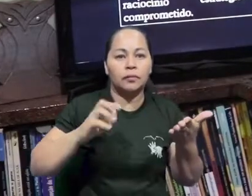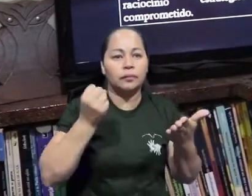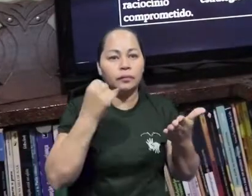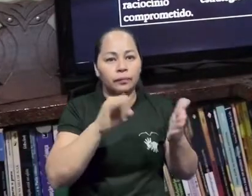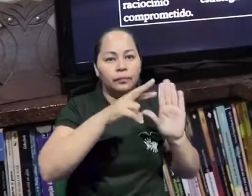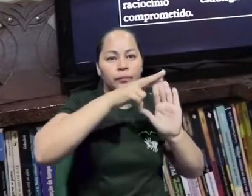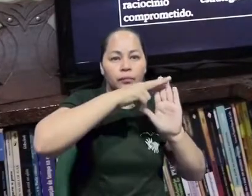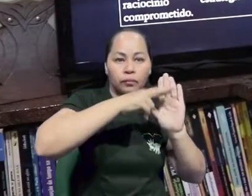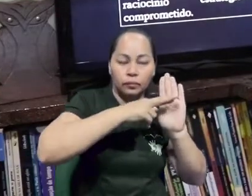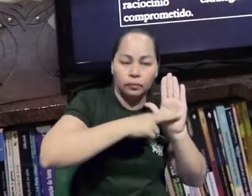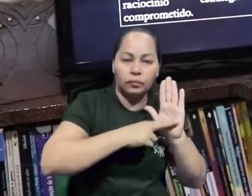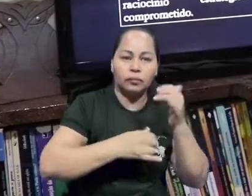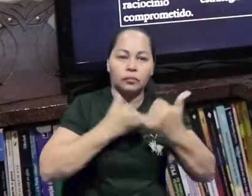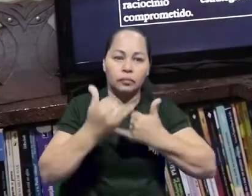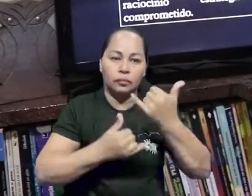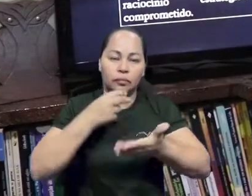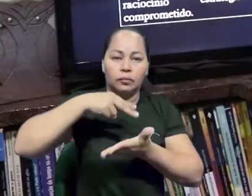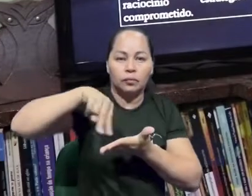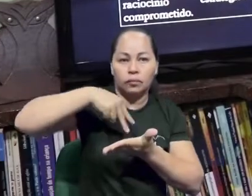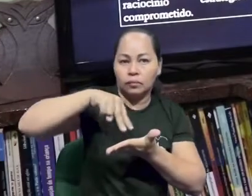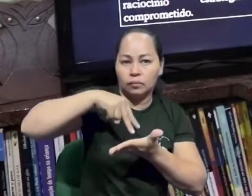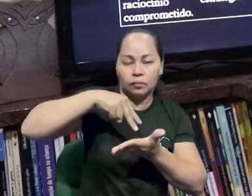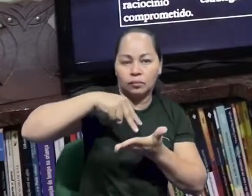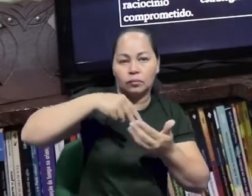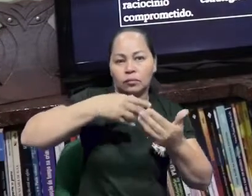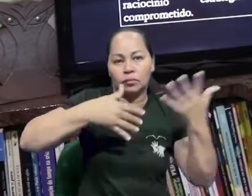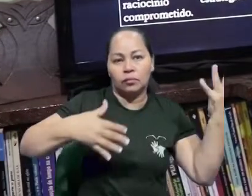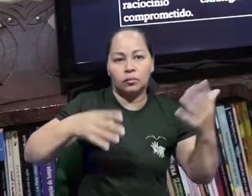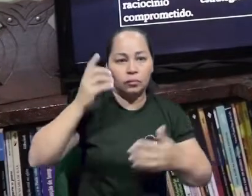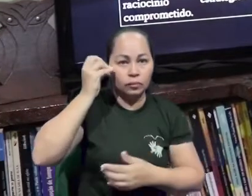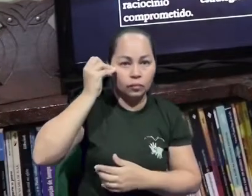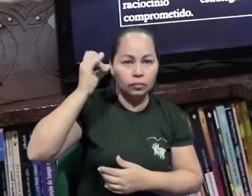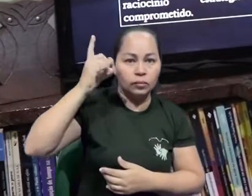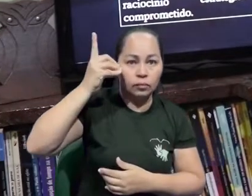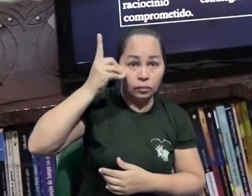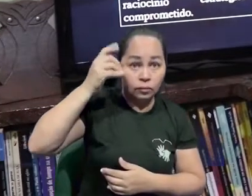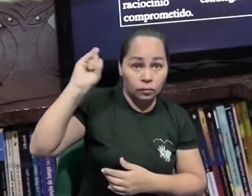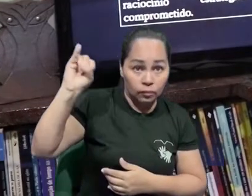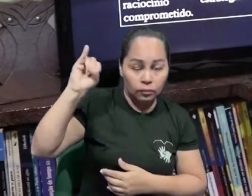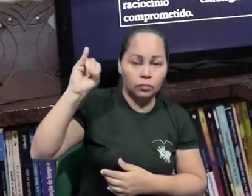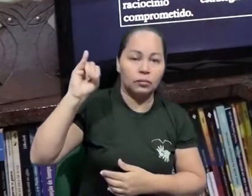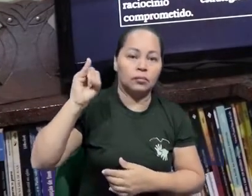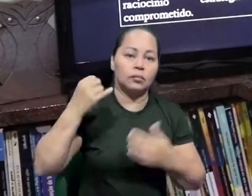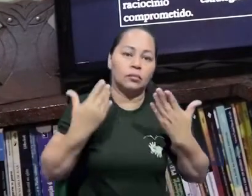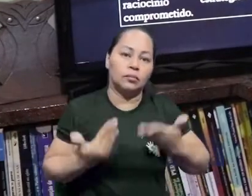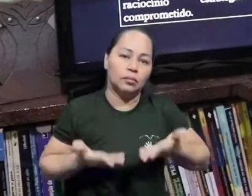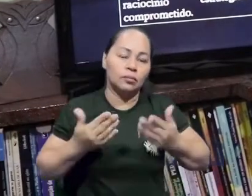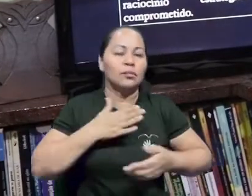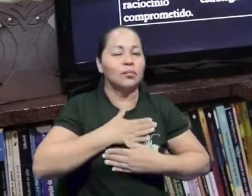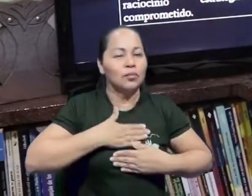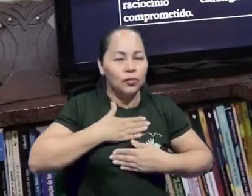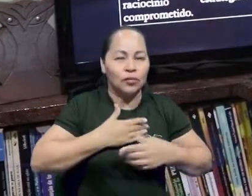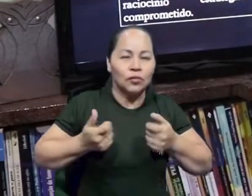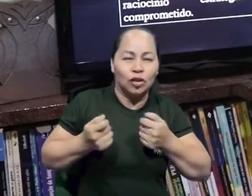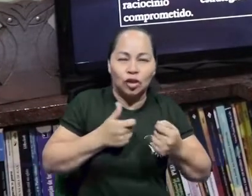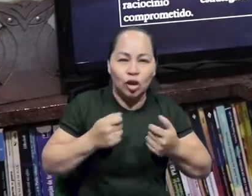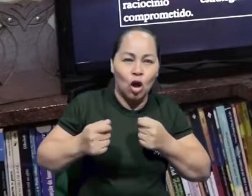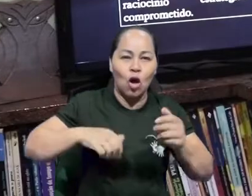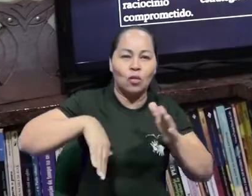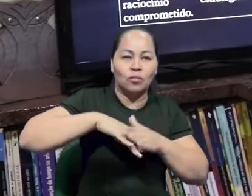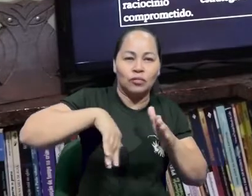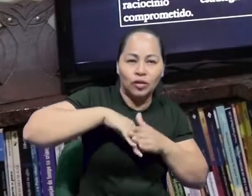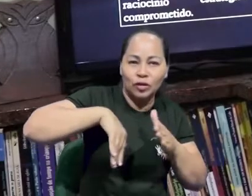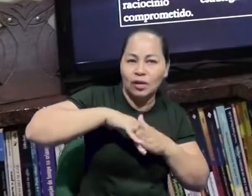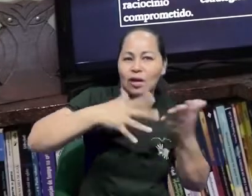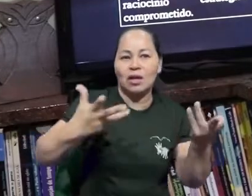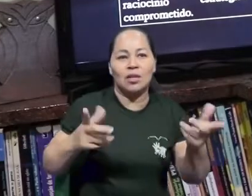reconhece regras de jogos, brincadeiras, danças, tudo. Dei leve, gosta de jogos diversos, televisão, videogame,